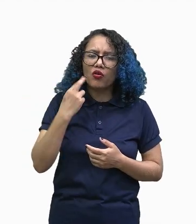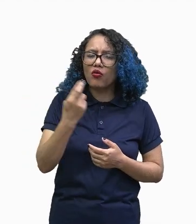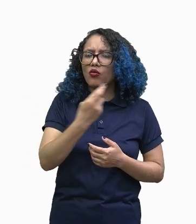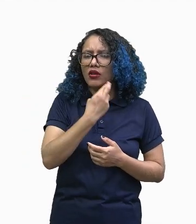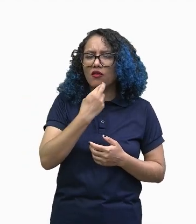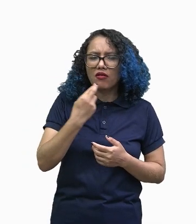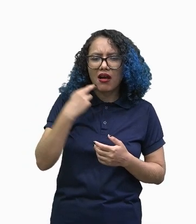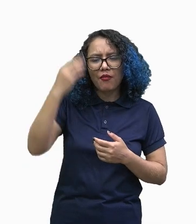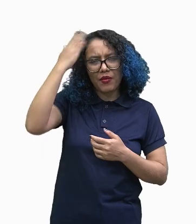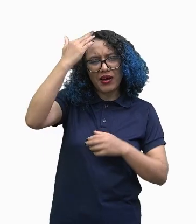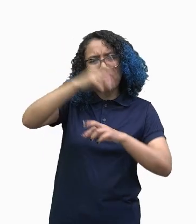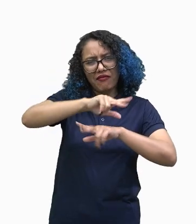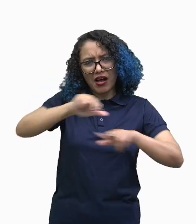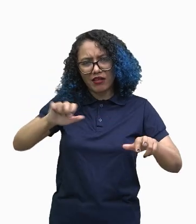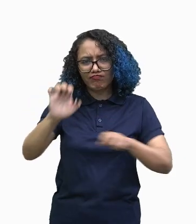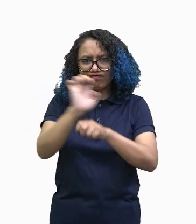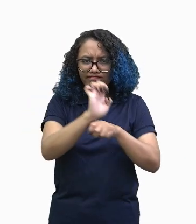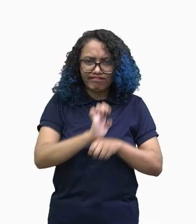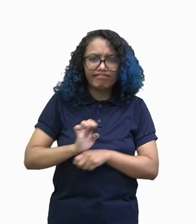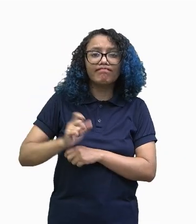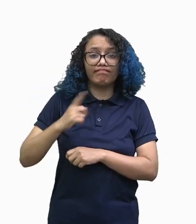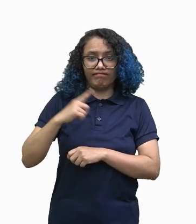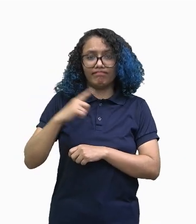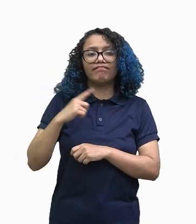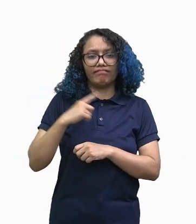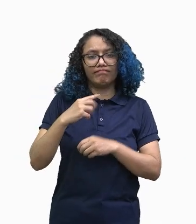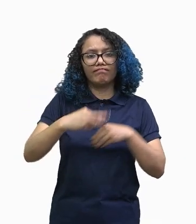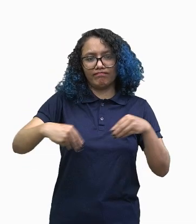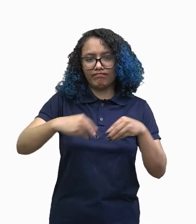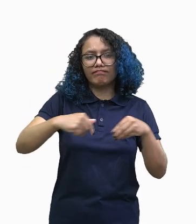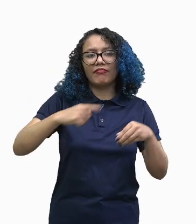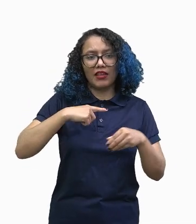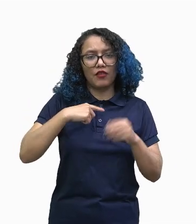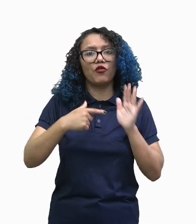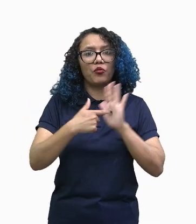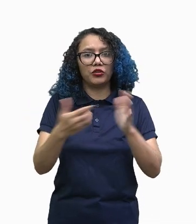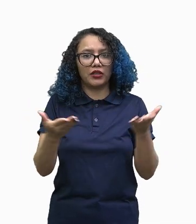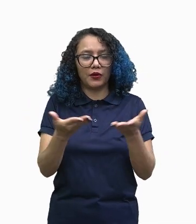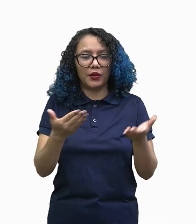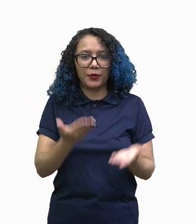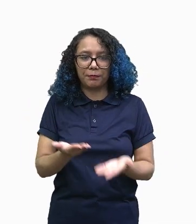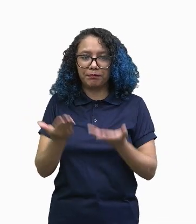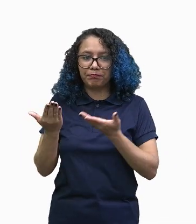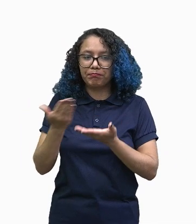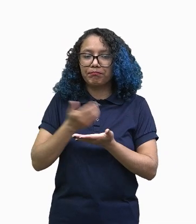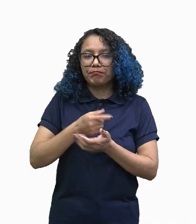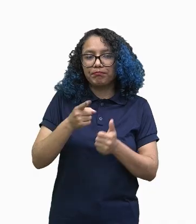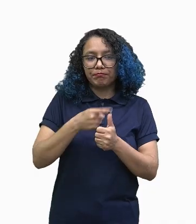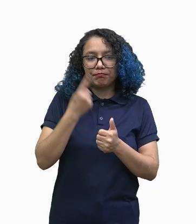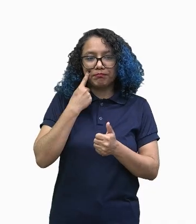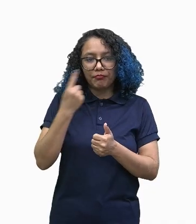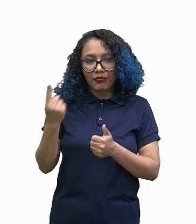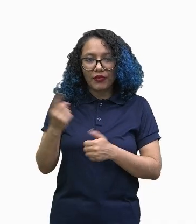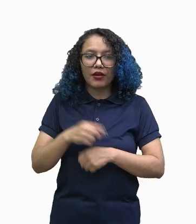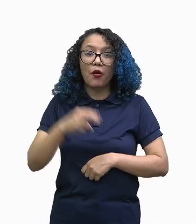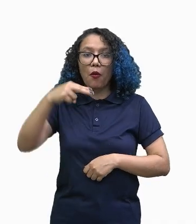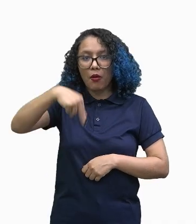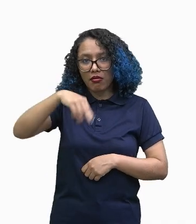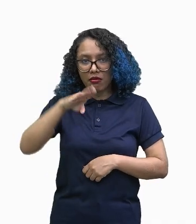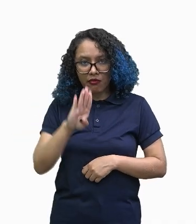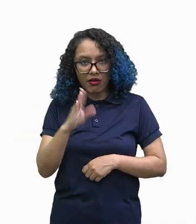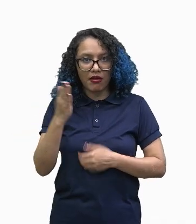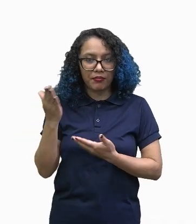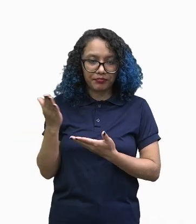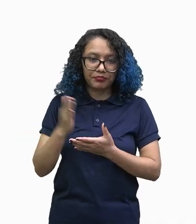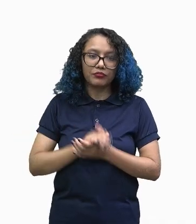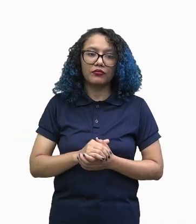são encontradas. Né? Bora apresentar alguns deles aí, vamos ver né? agora aí. Começando com o nióbio, né? Ele